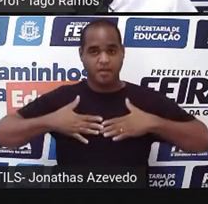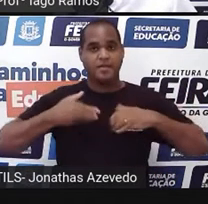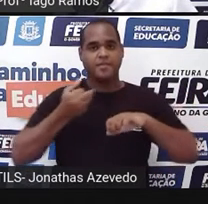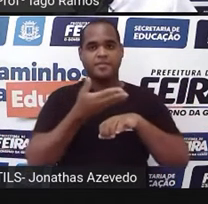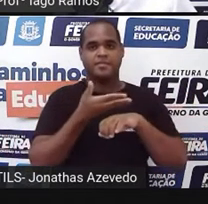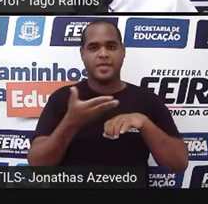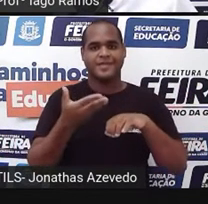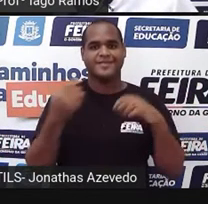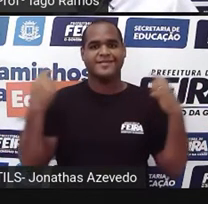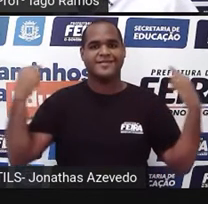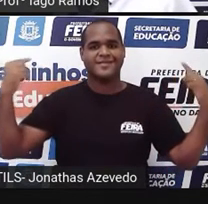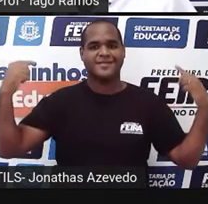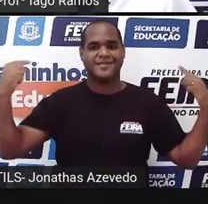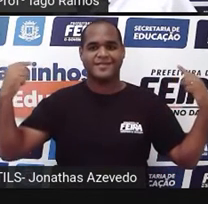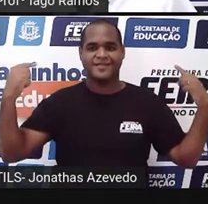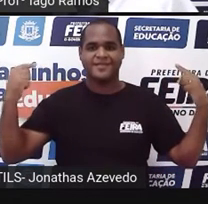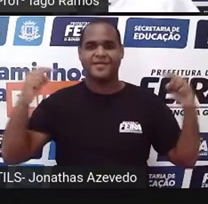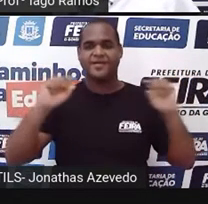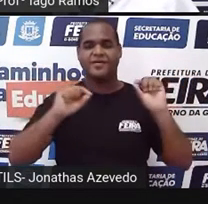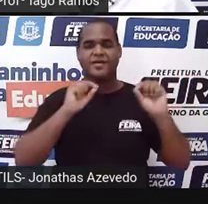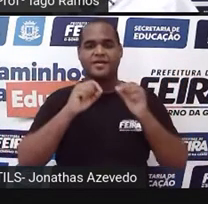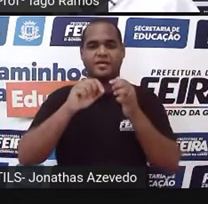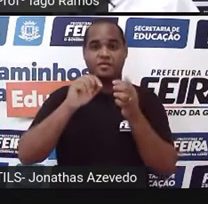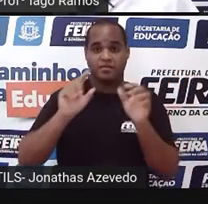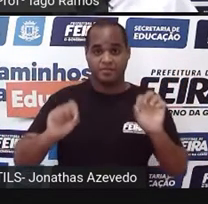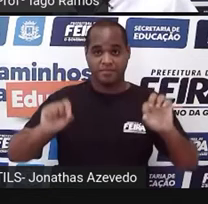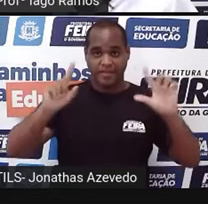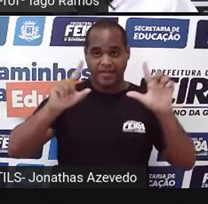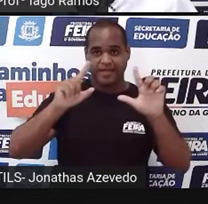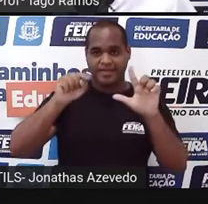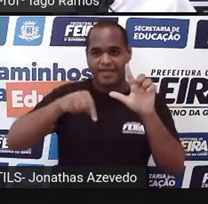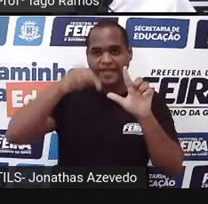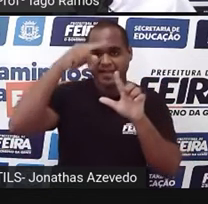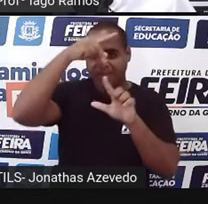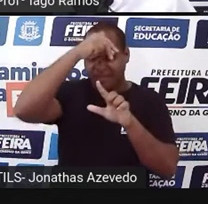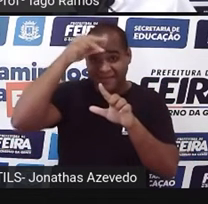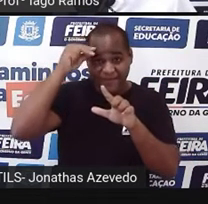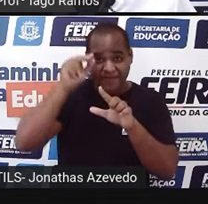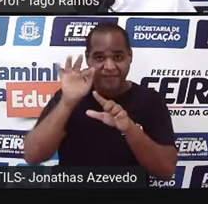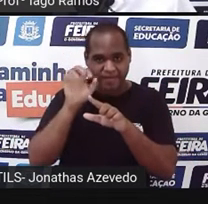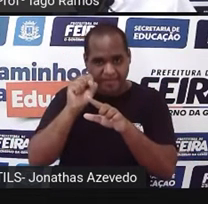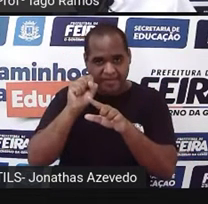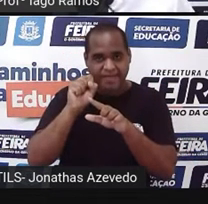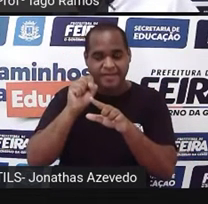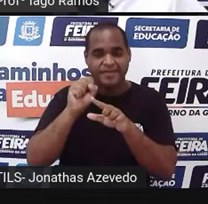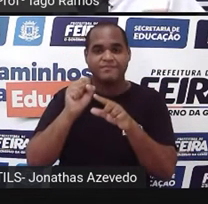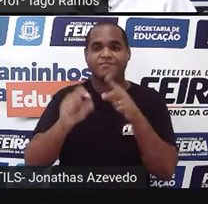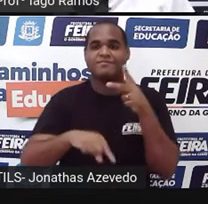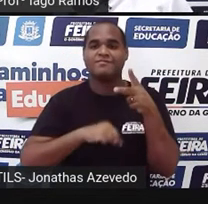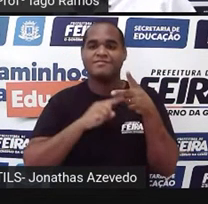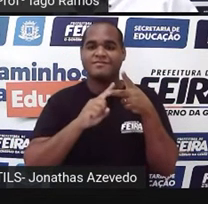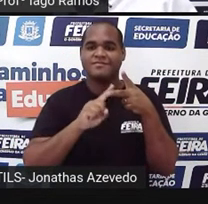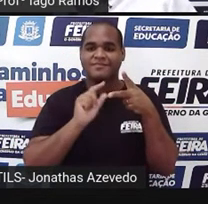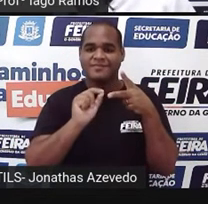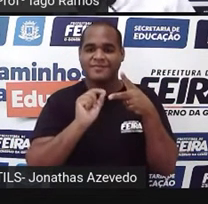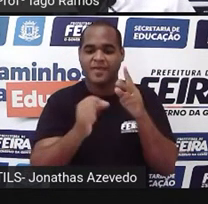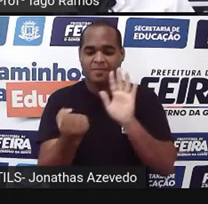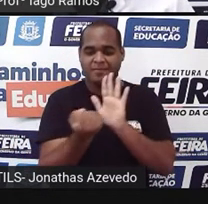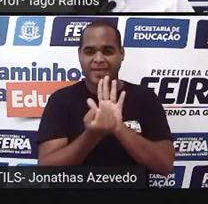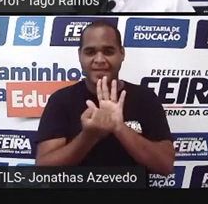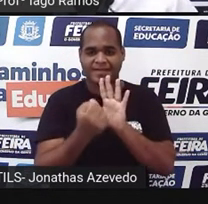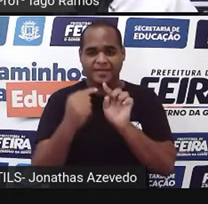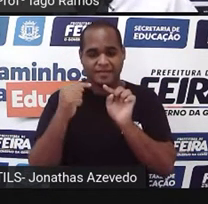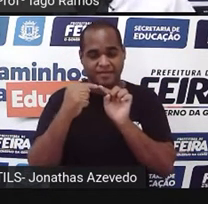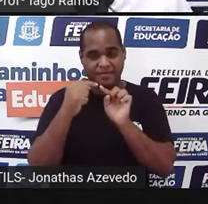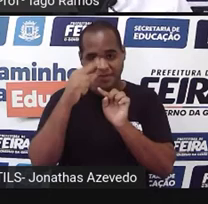branco e atrás de mim está o cartaz da Secretaria Municipal de Educação de Feira de Santana que tem as